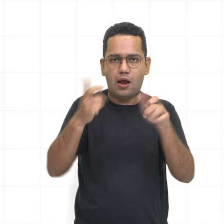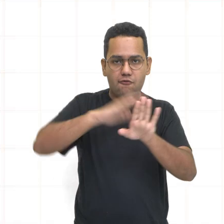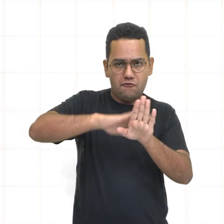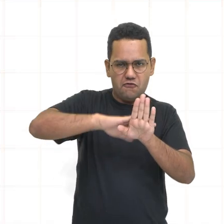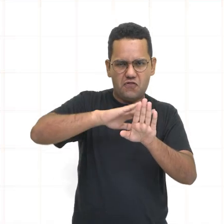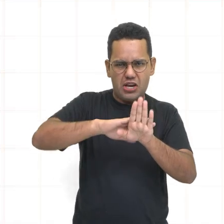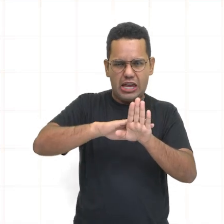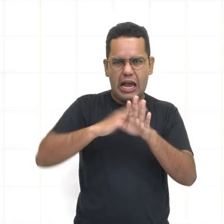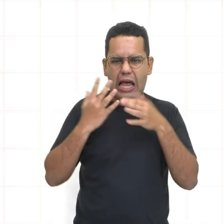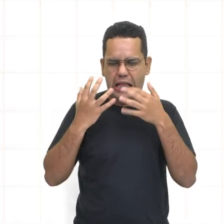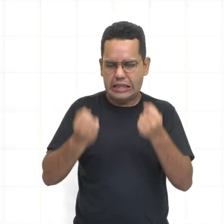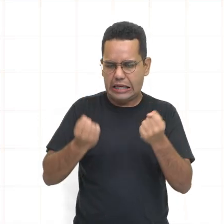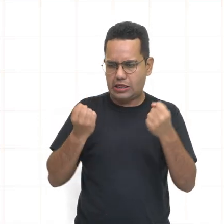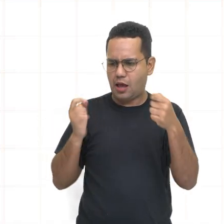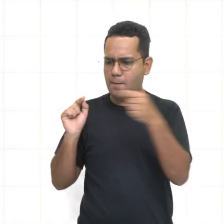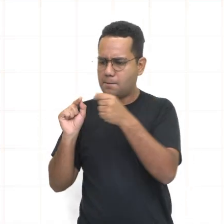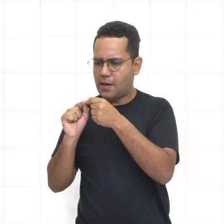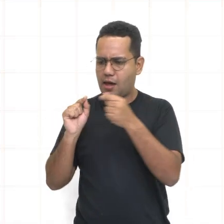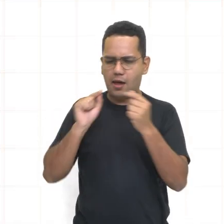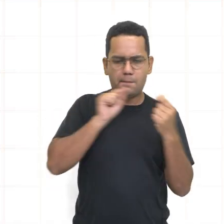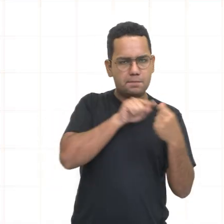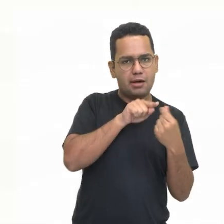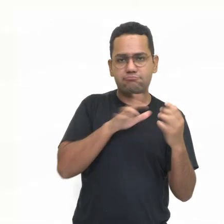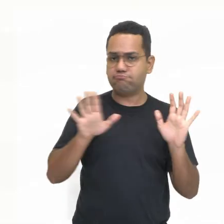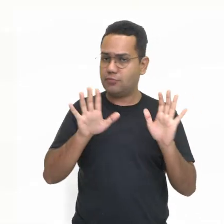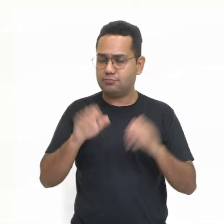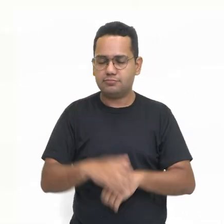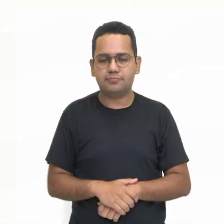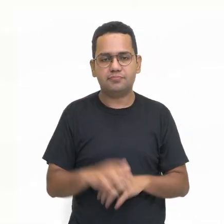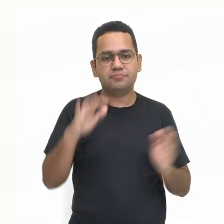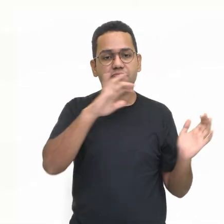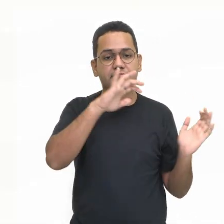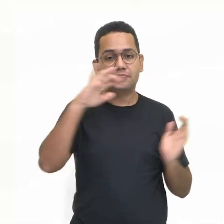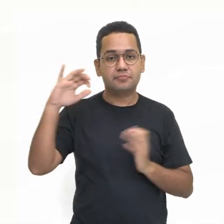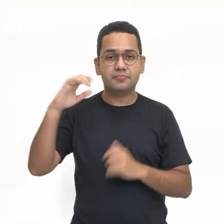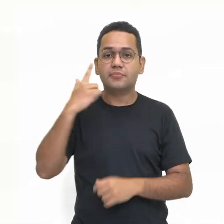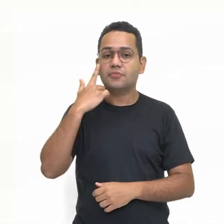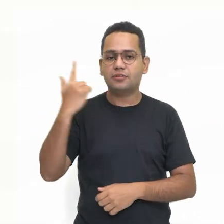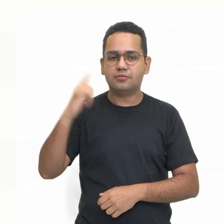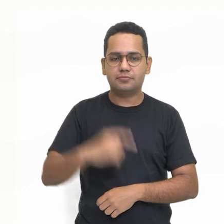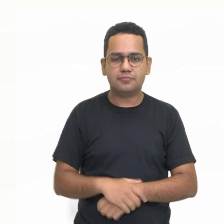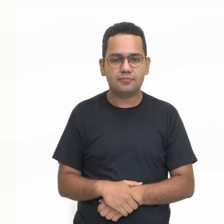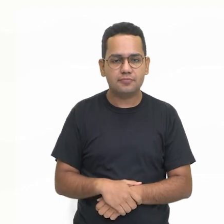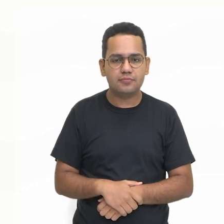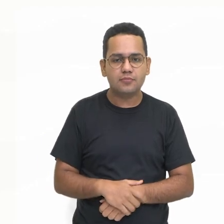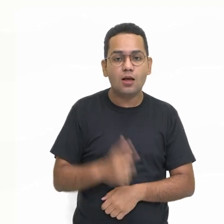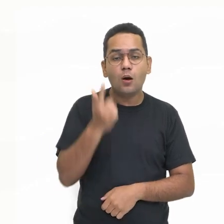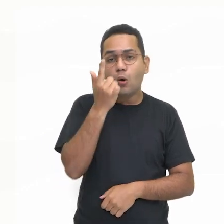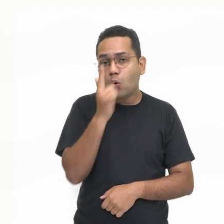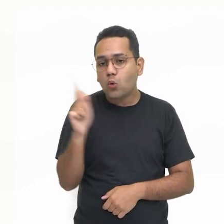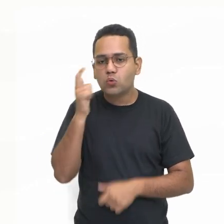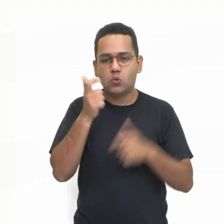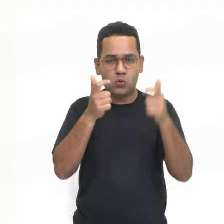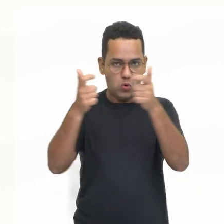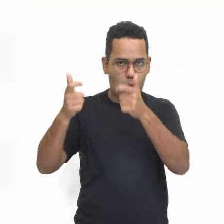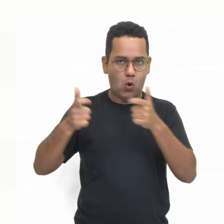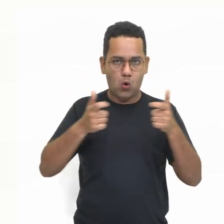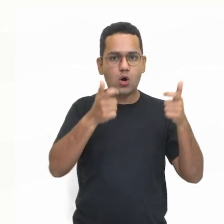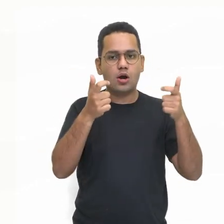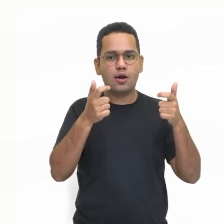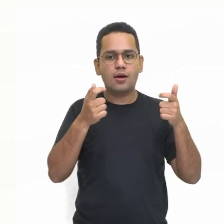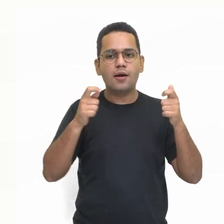nós trouxemos um mapinha mental para vocês, para nós observarmos outros territórios em que nós vamos verificar